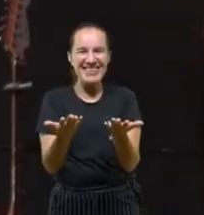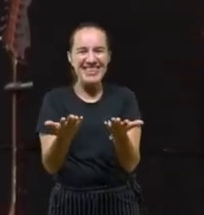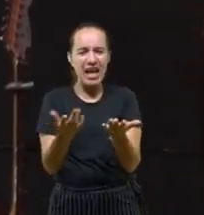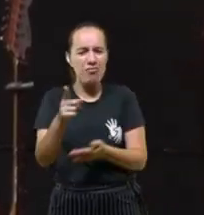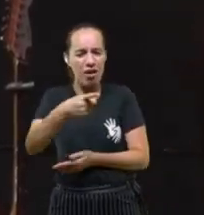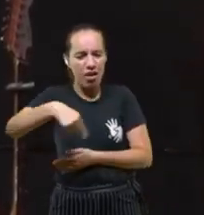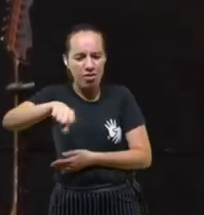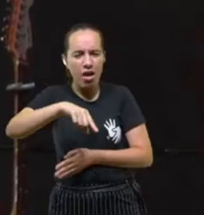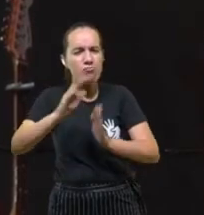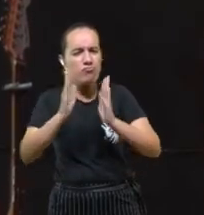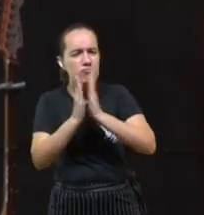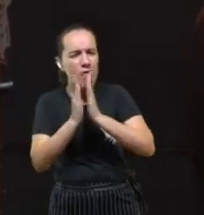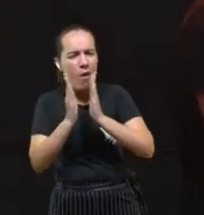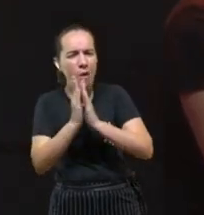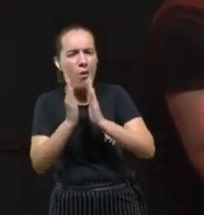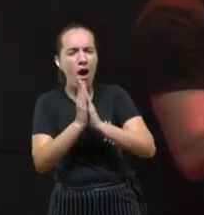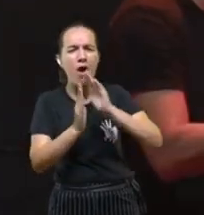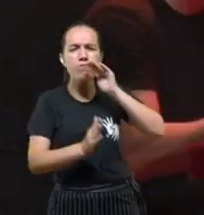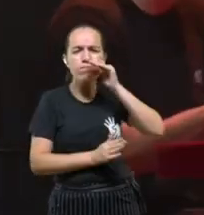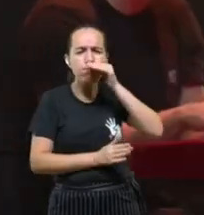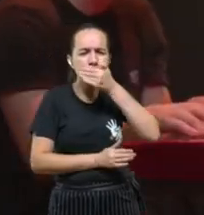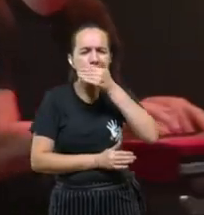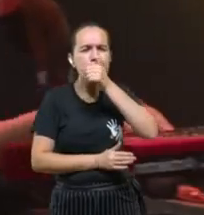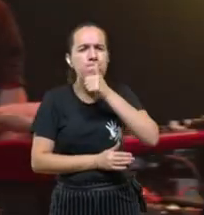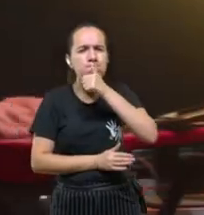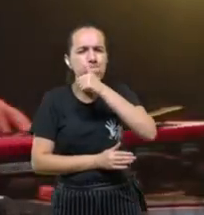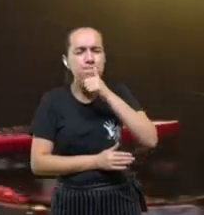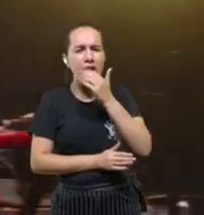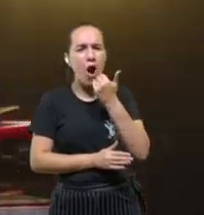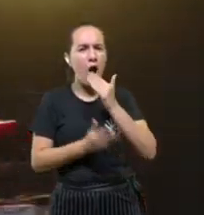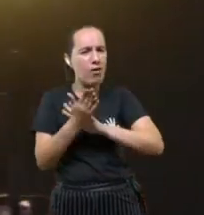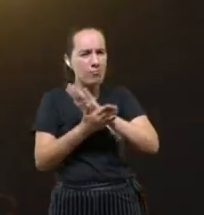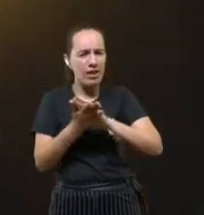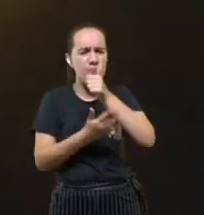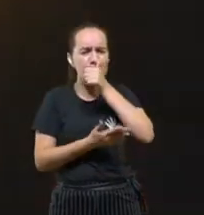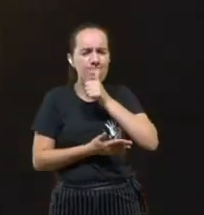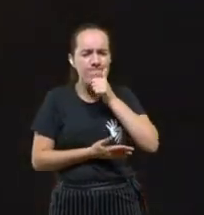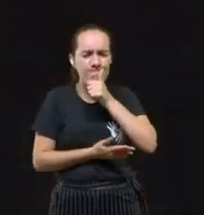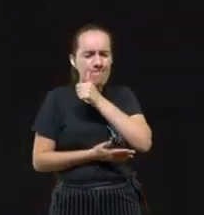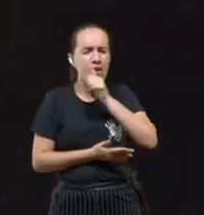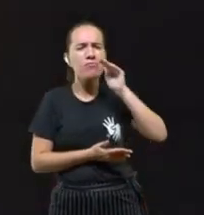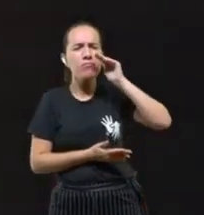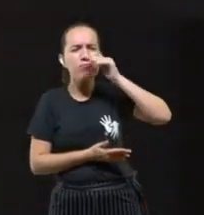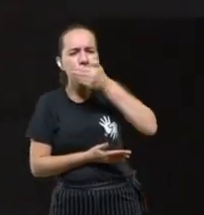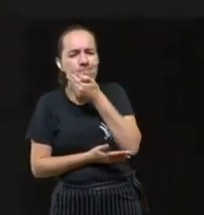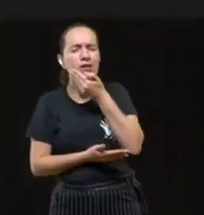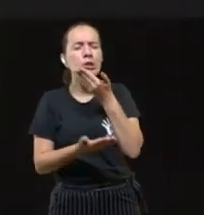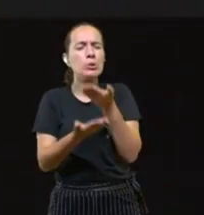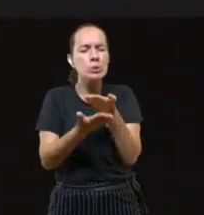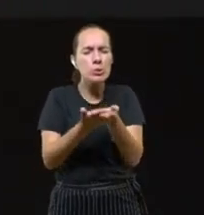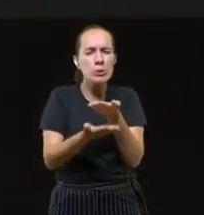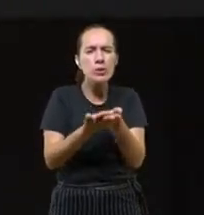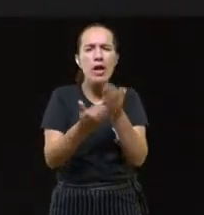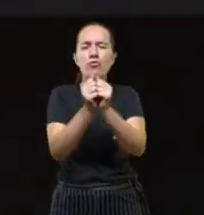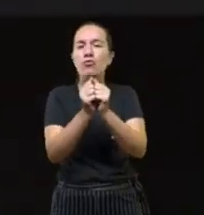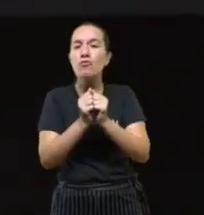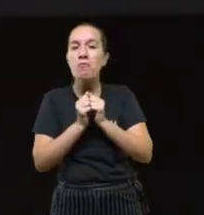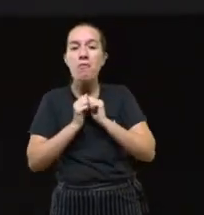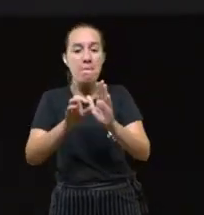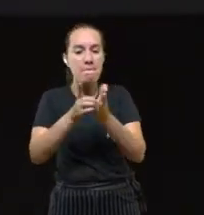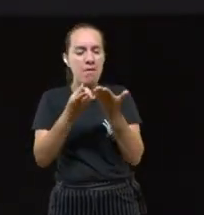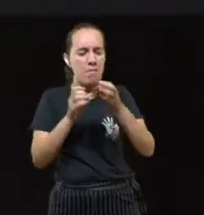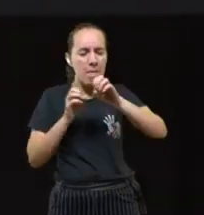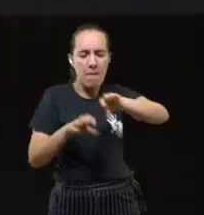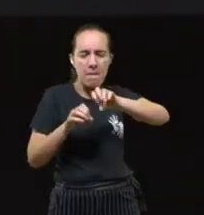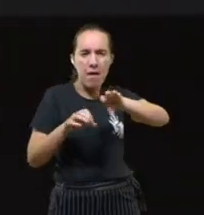e jejuado e sabe conosco, que tem feito a escola da Bíblia conosco.